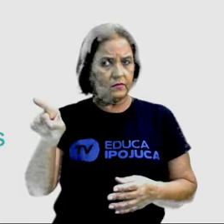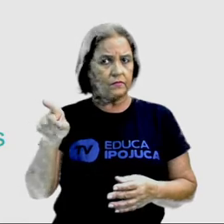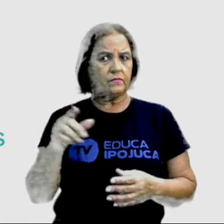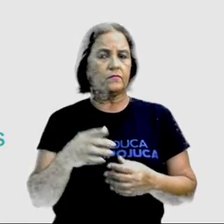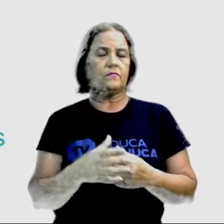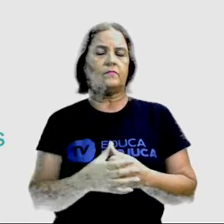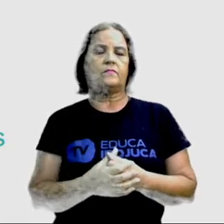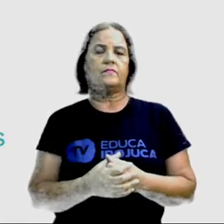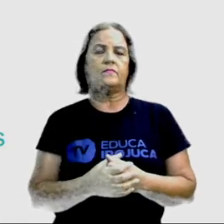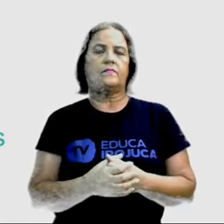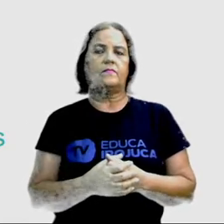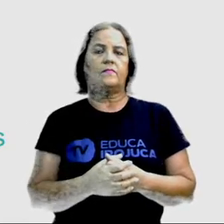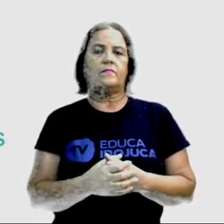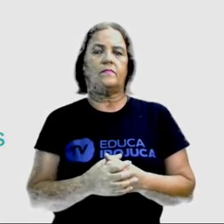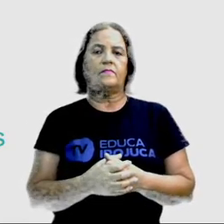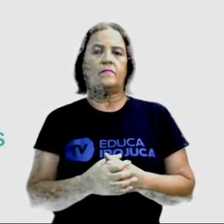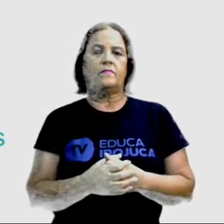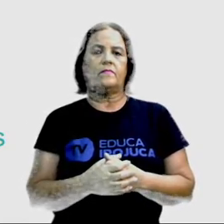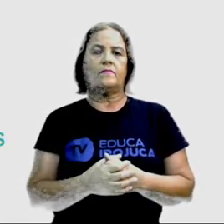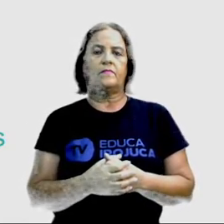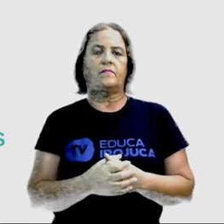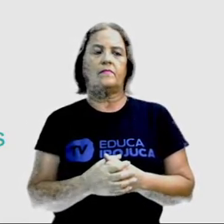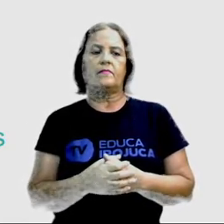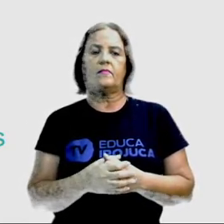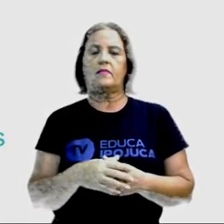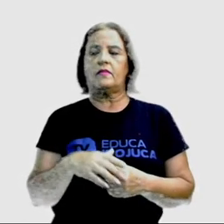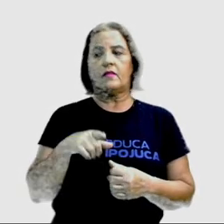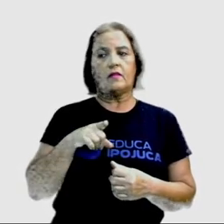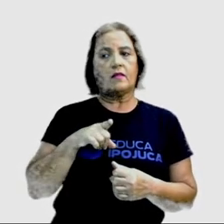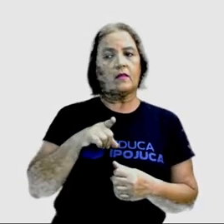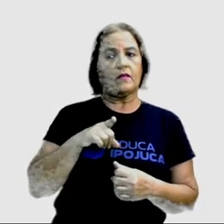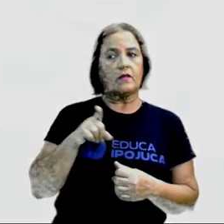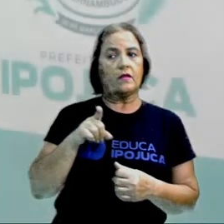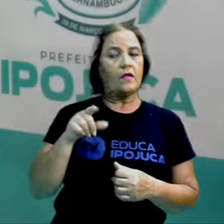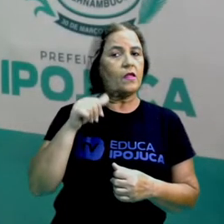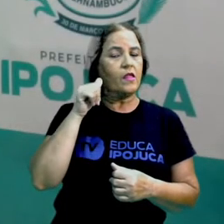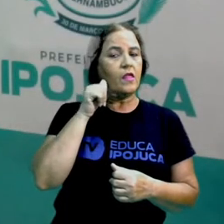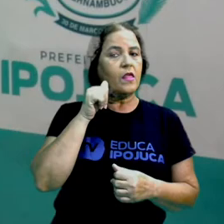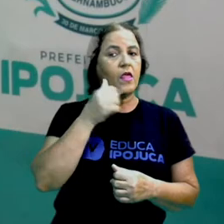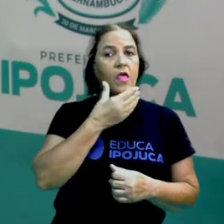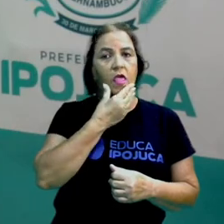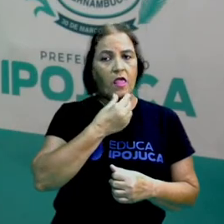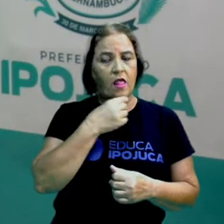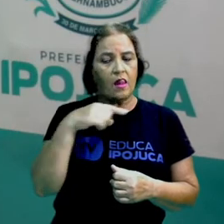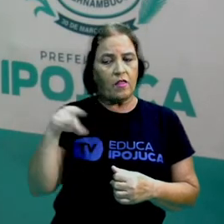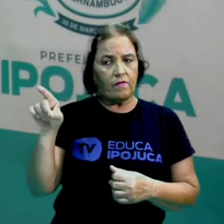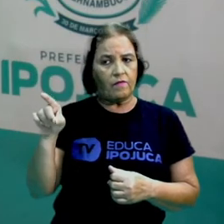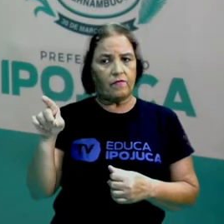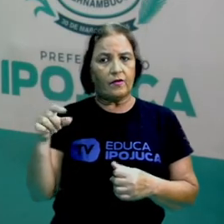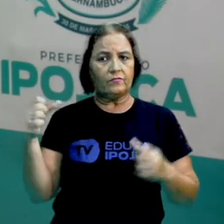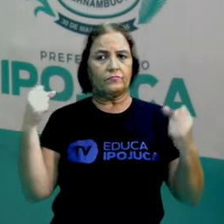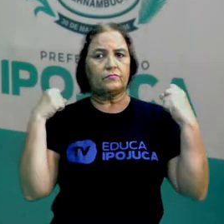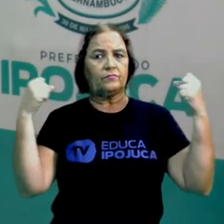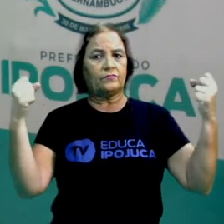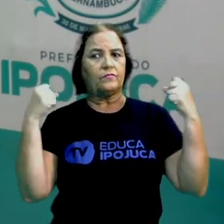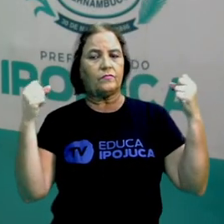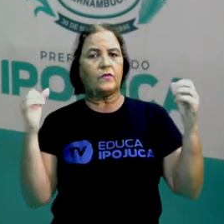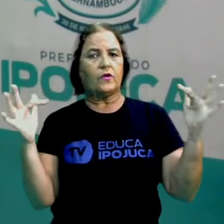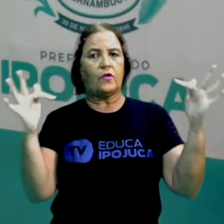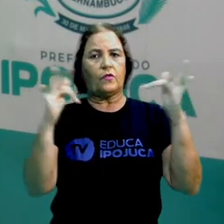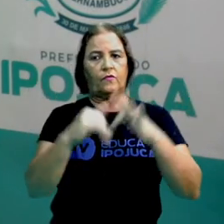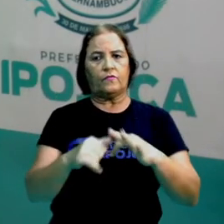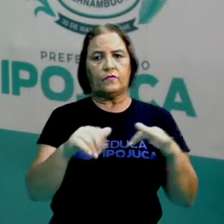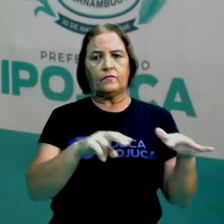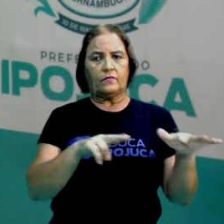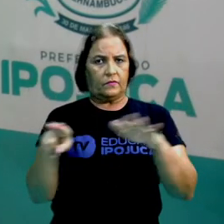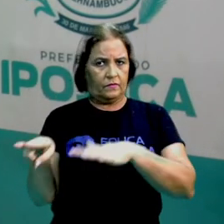Rigotto de Jimmy One Weekend ele vai para academia nos finais de semana então essa foi